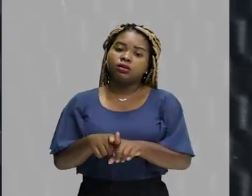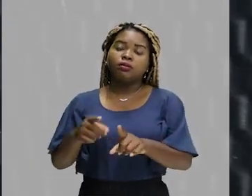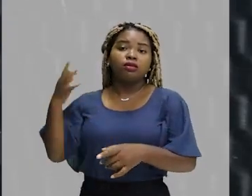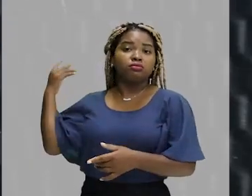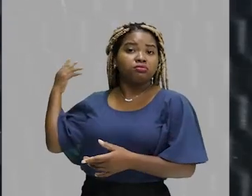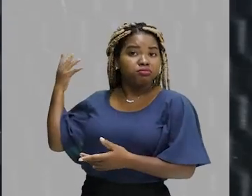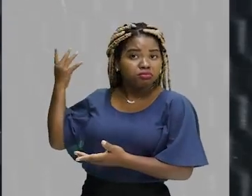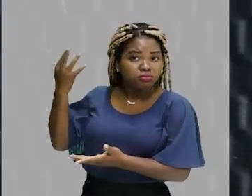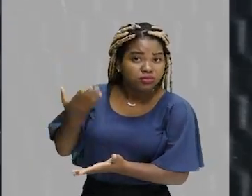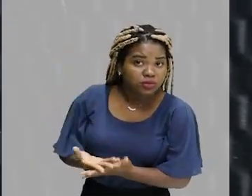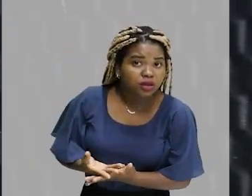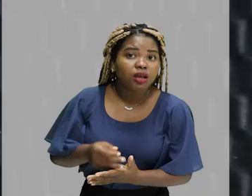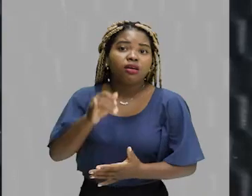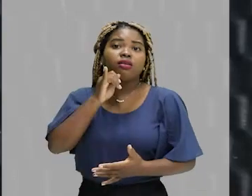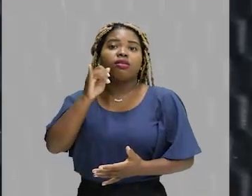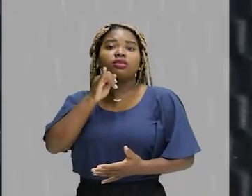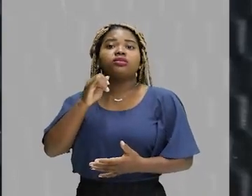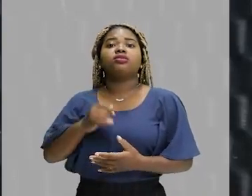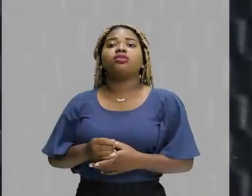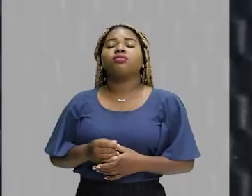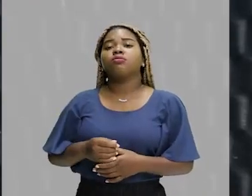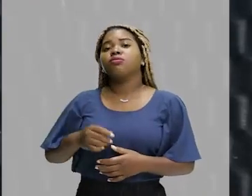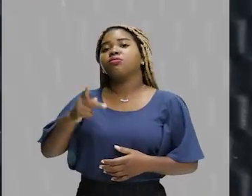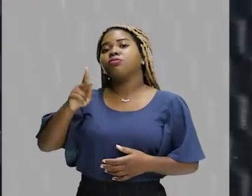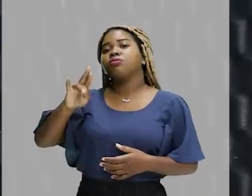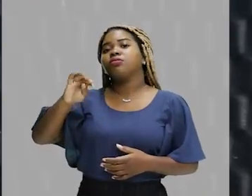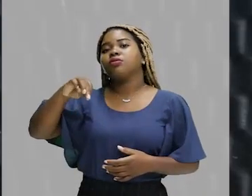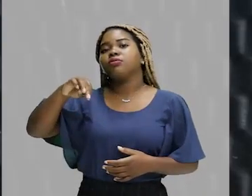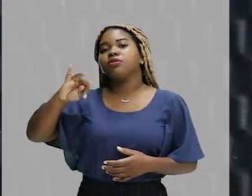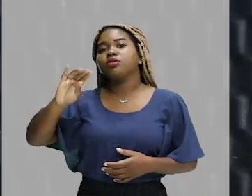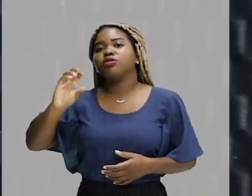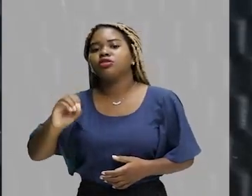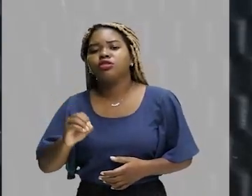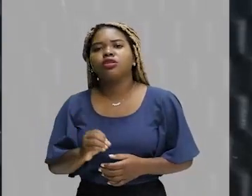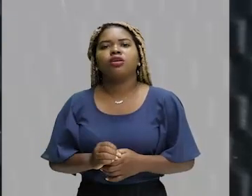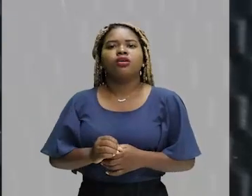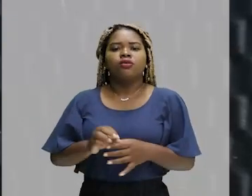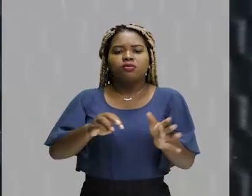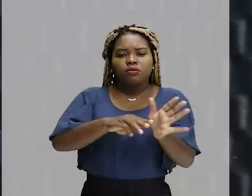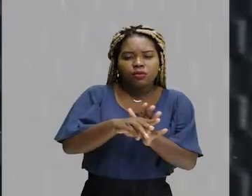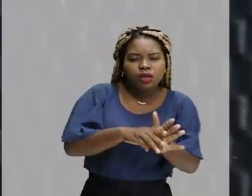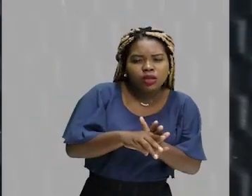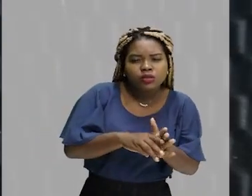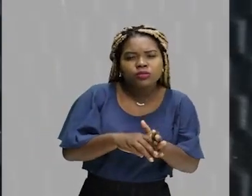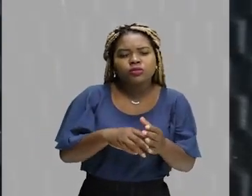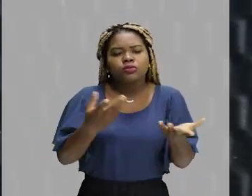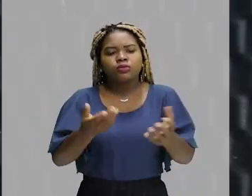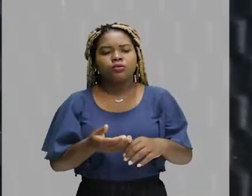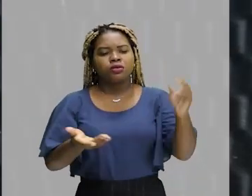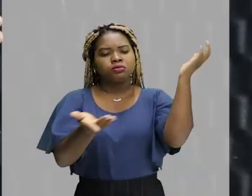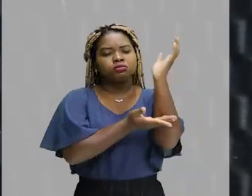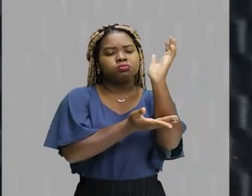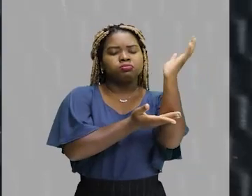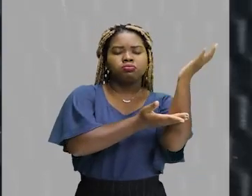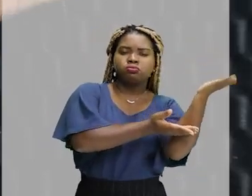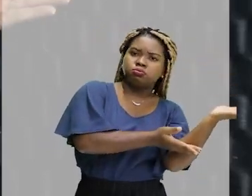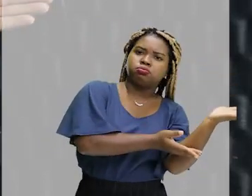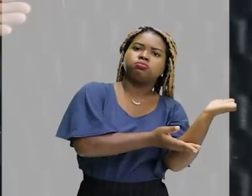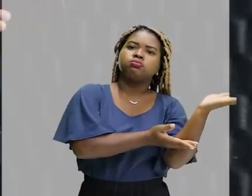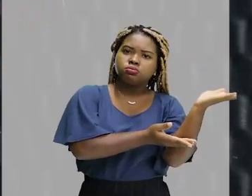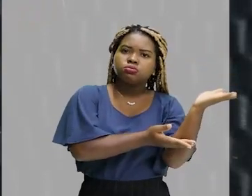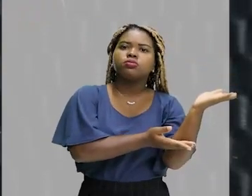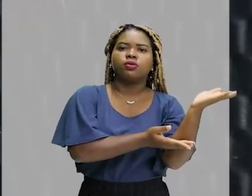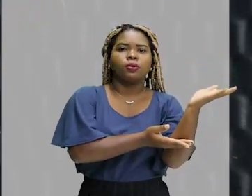primitivo em que eles usavam uma nova técnica para cortar alguma coisa, para derrubar uma árvore, ou arado,